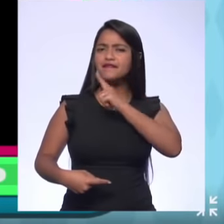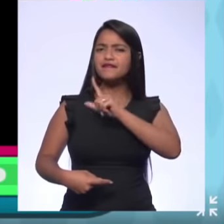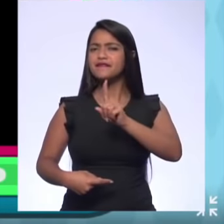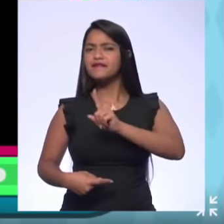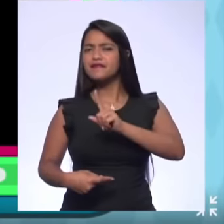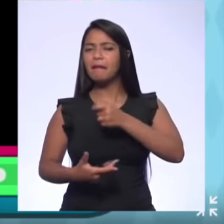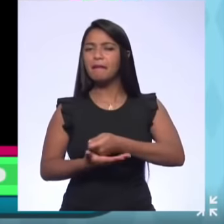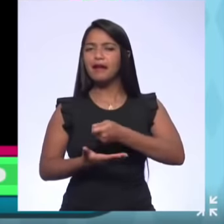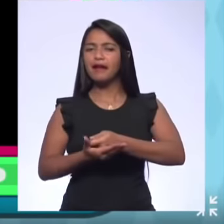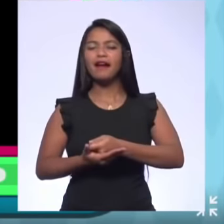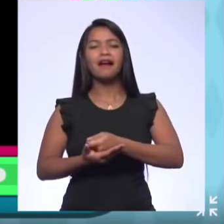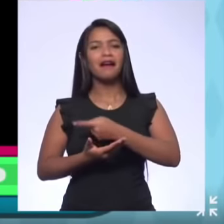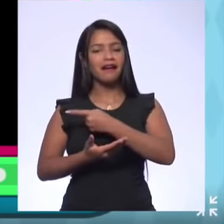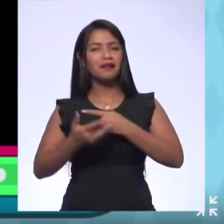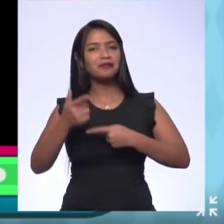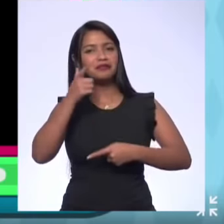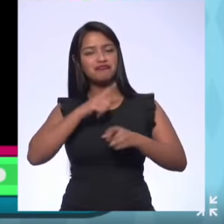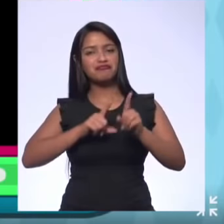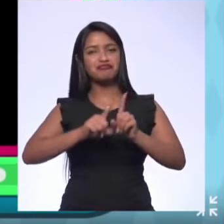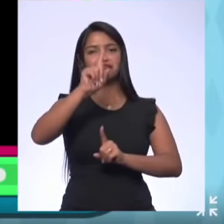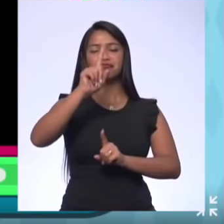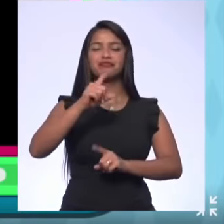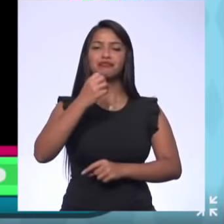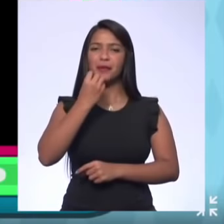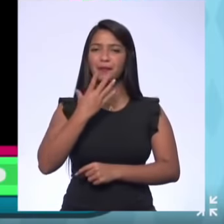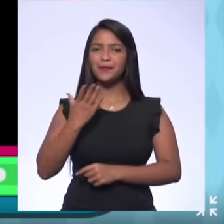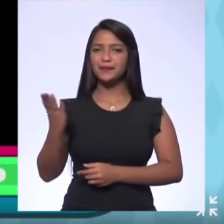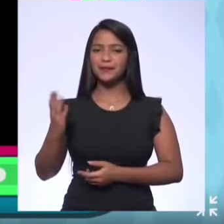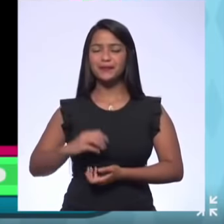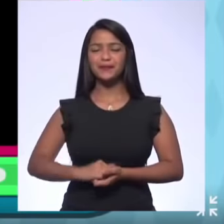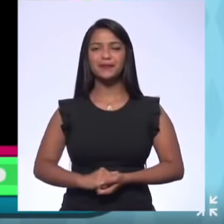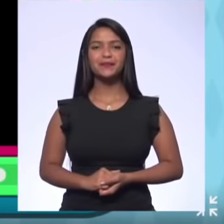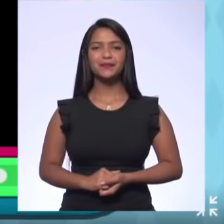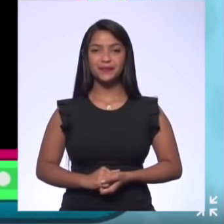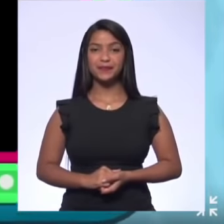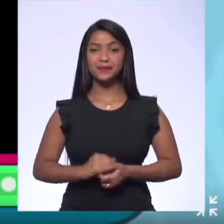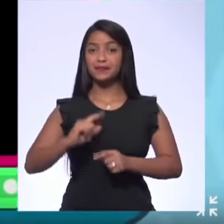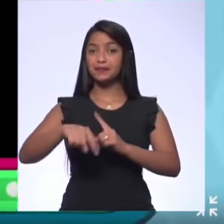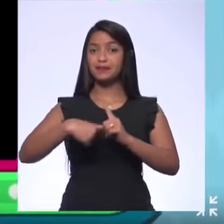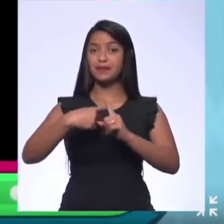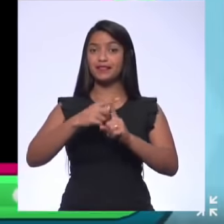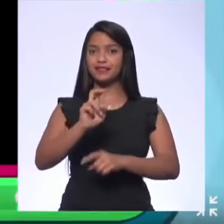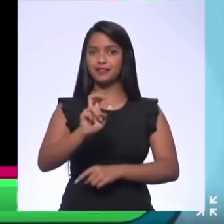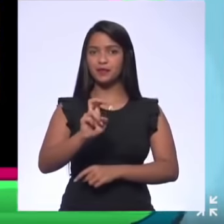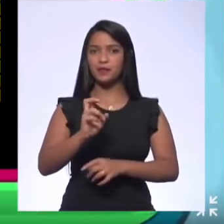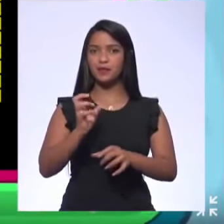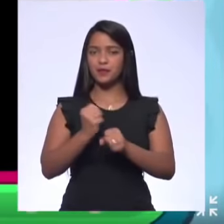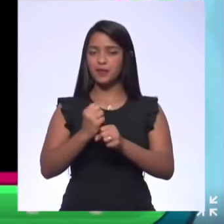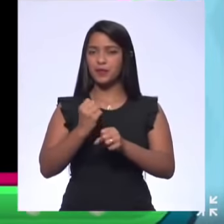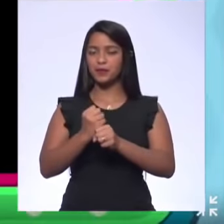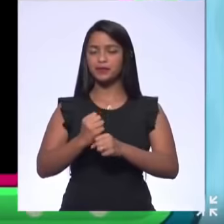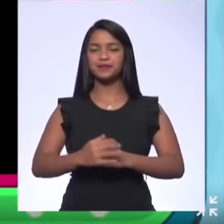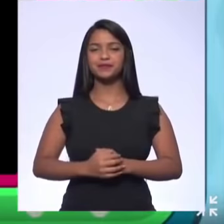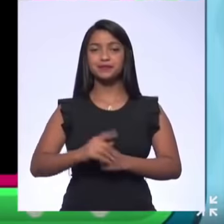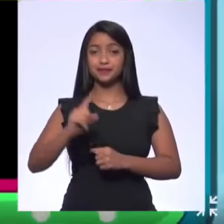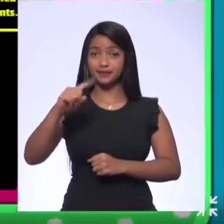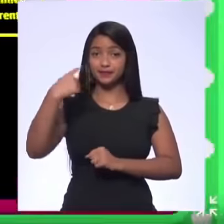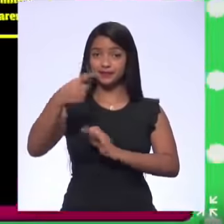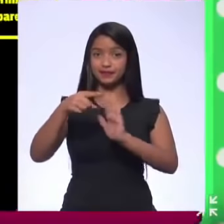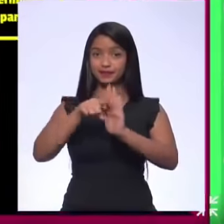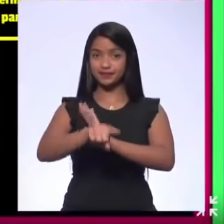obrigação, pronto. Estourou a boca do balão, ó. Olha, mais 5 pontos. Next